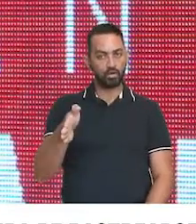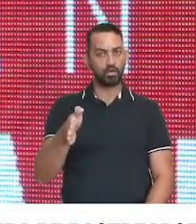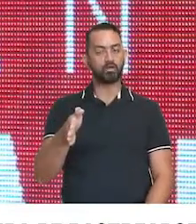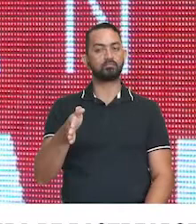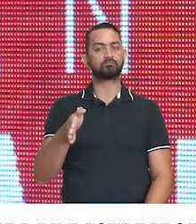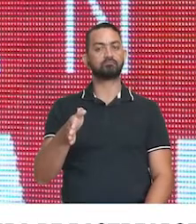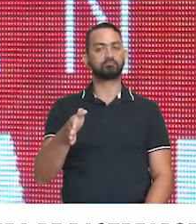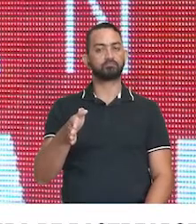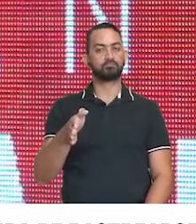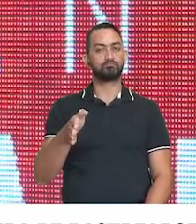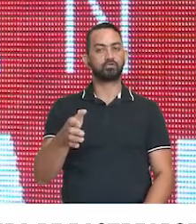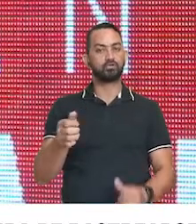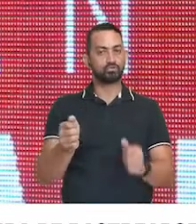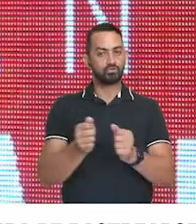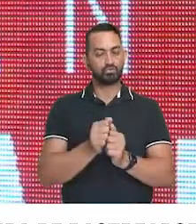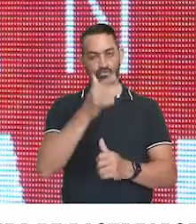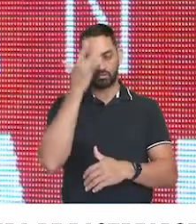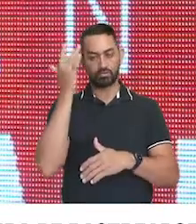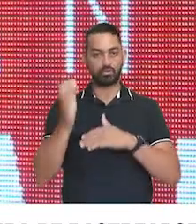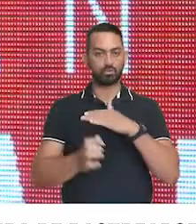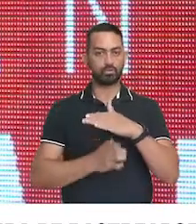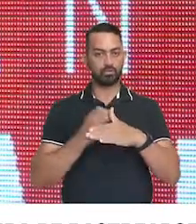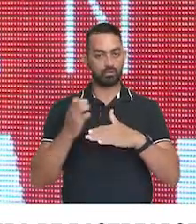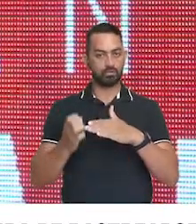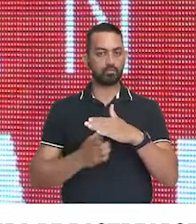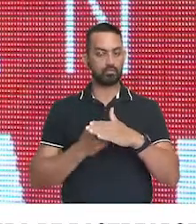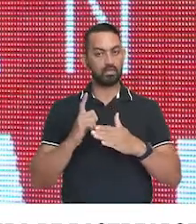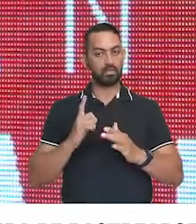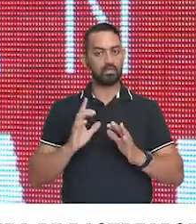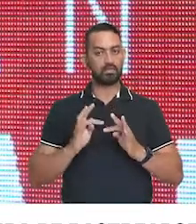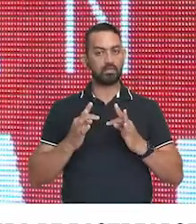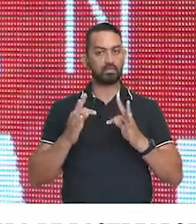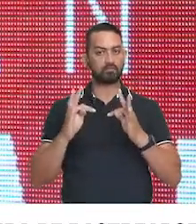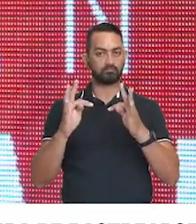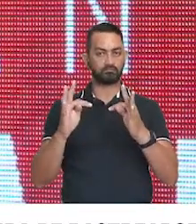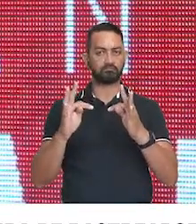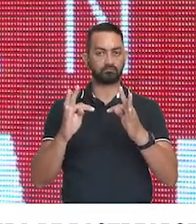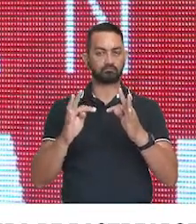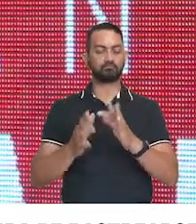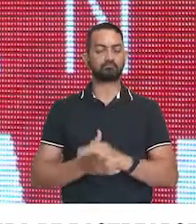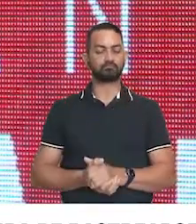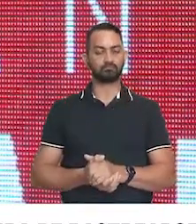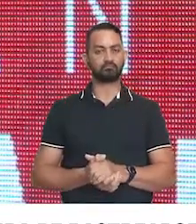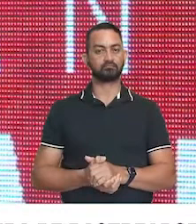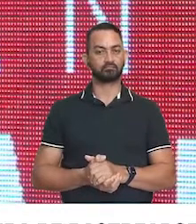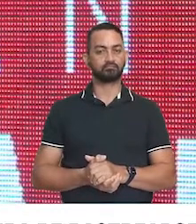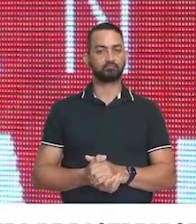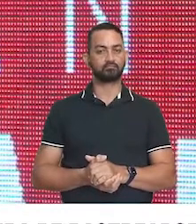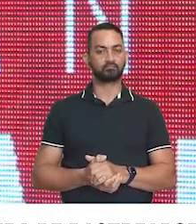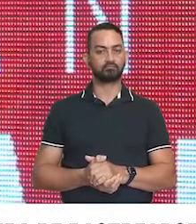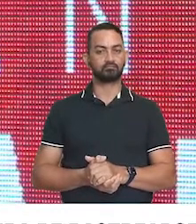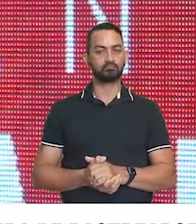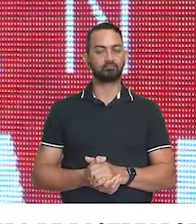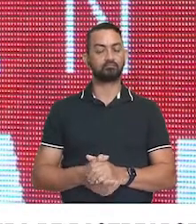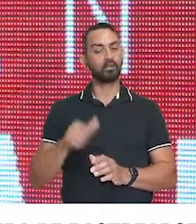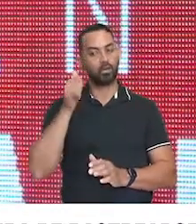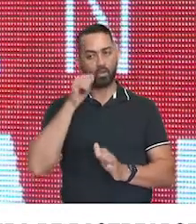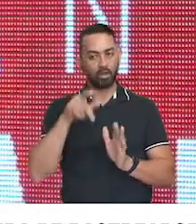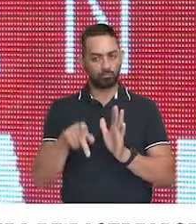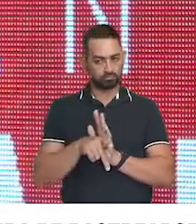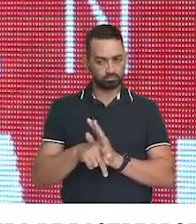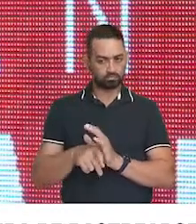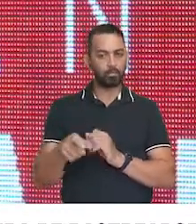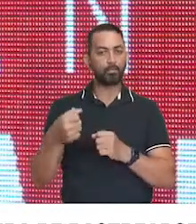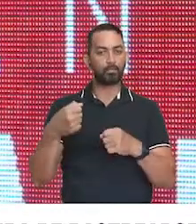polícia que foi lá juntamente com o pessoal da empresa não é que o blog essa tecnologia que no caso a dona da moto